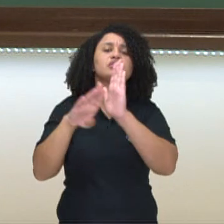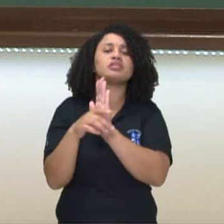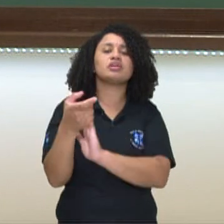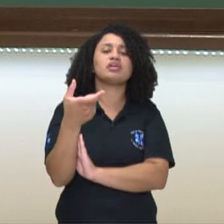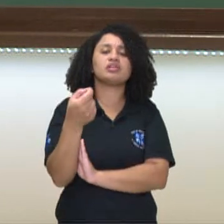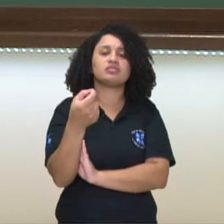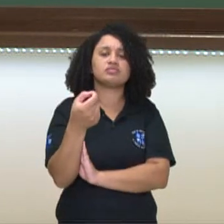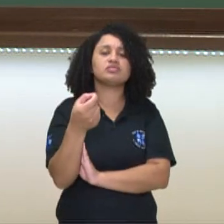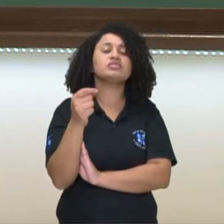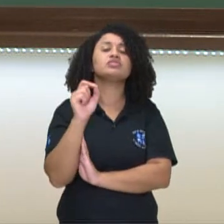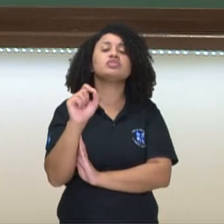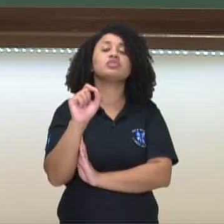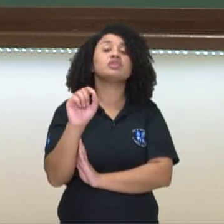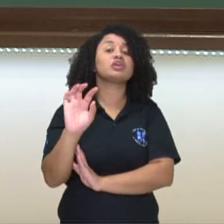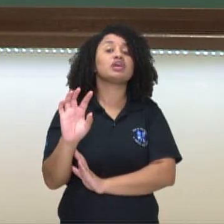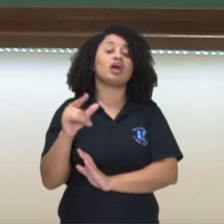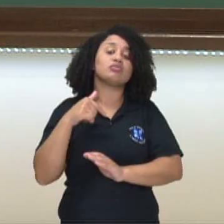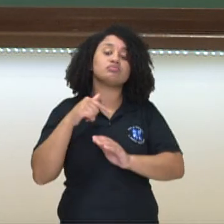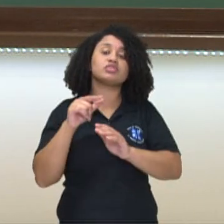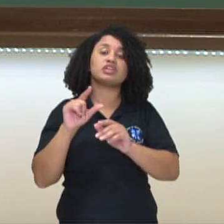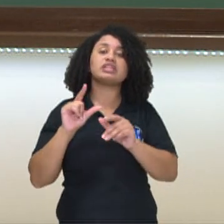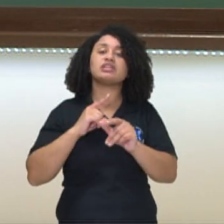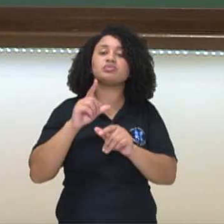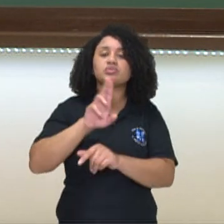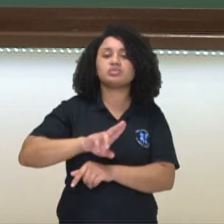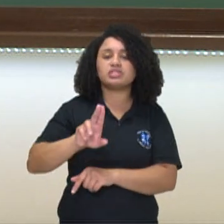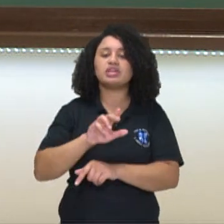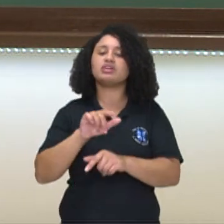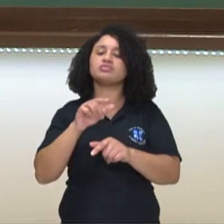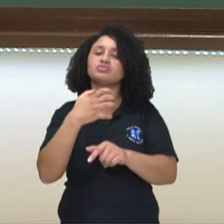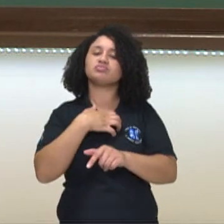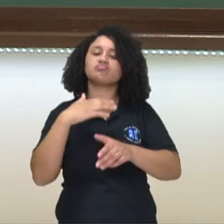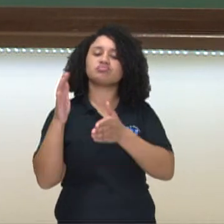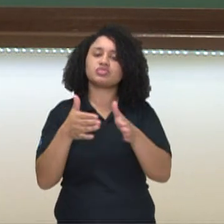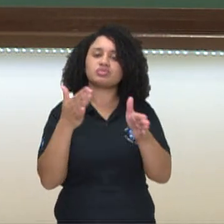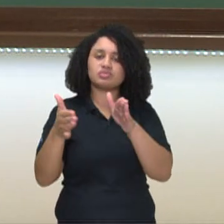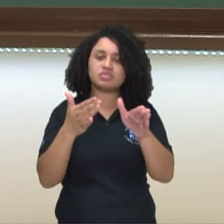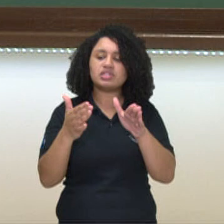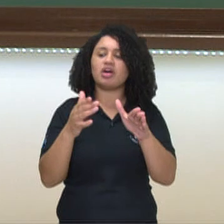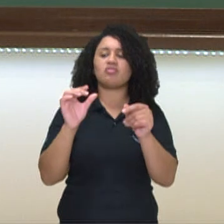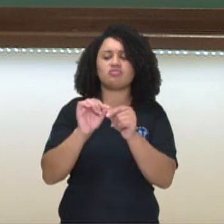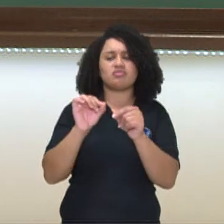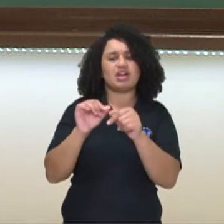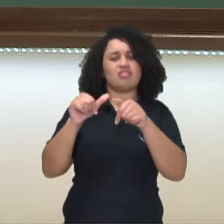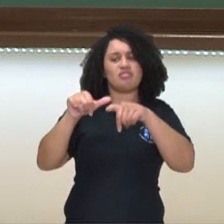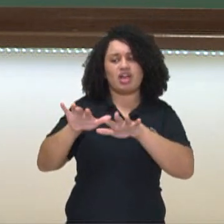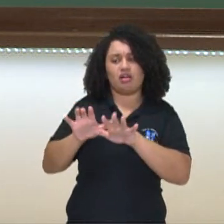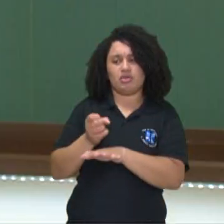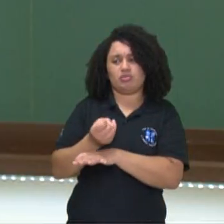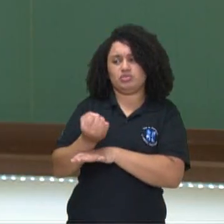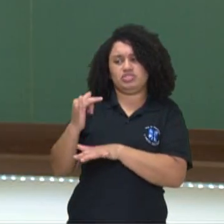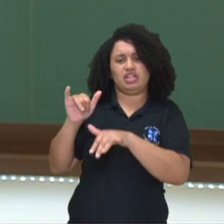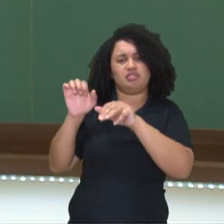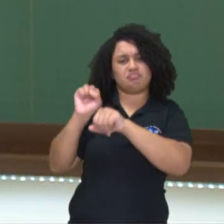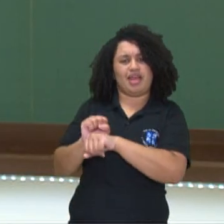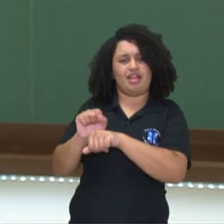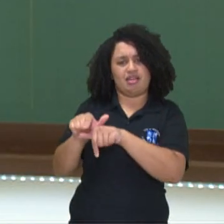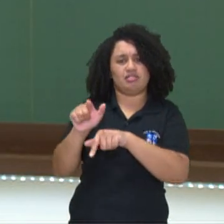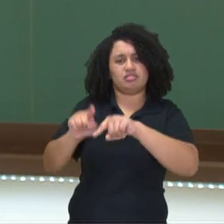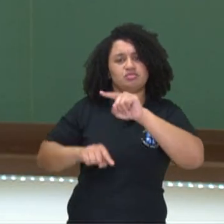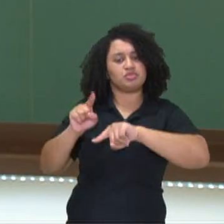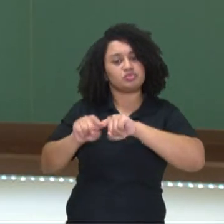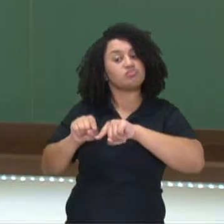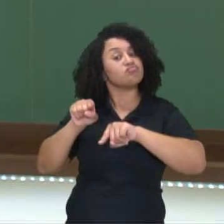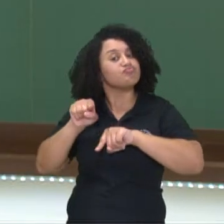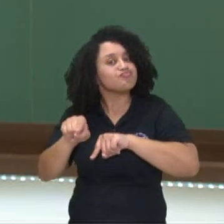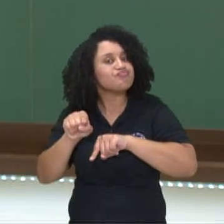uma utilização em grande escala dos meios produtivos gera um estoque muito gigantesco. E o estoque gigantesco às